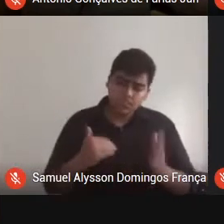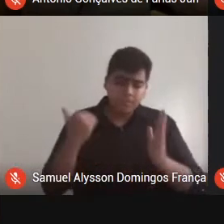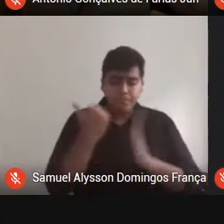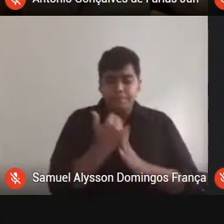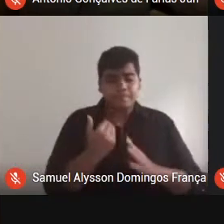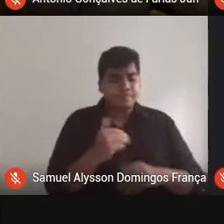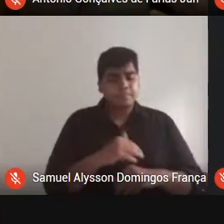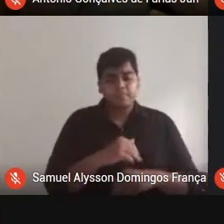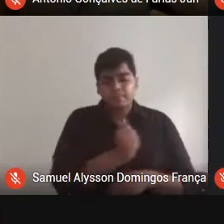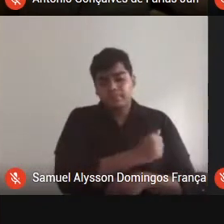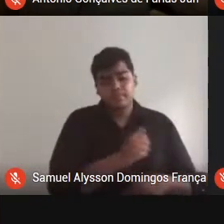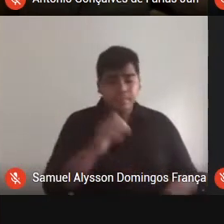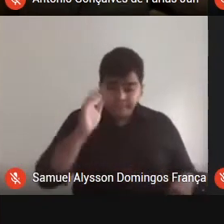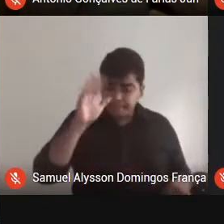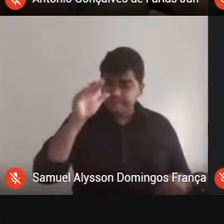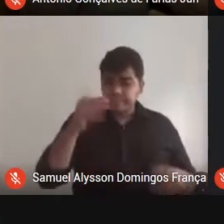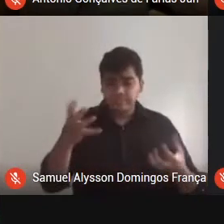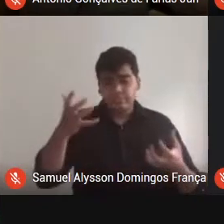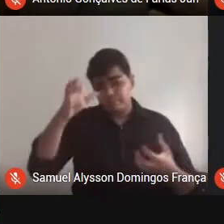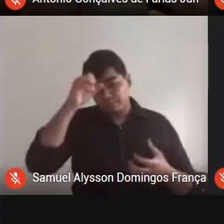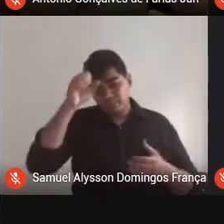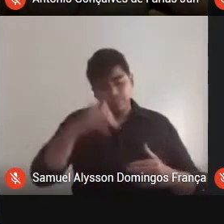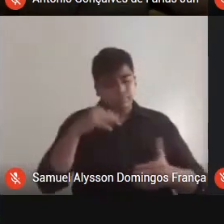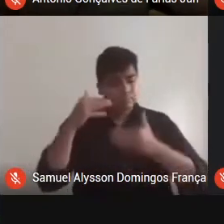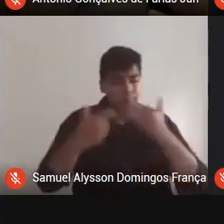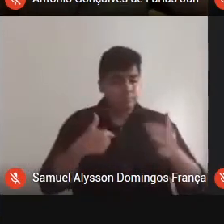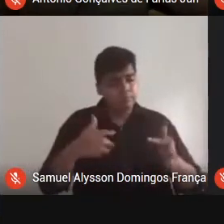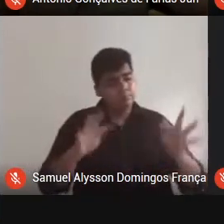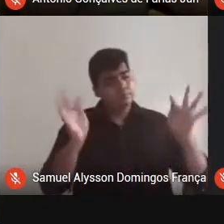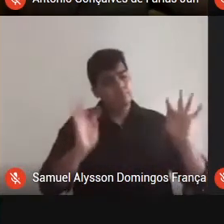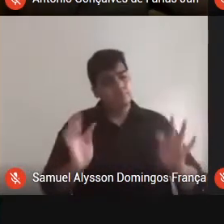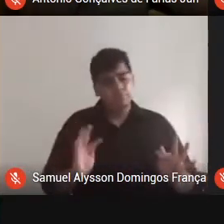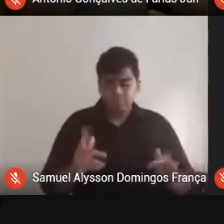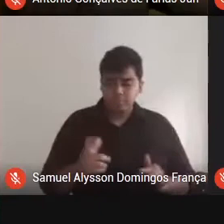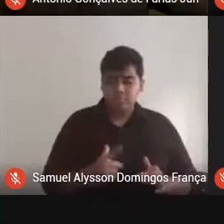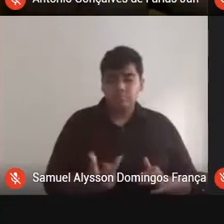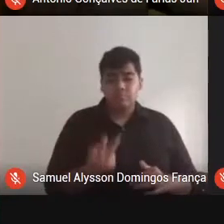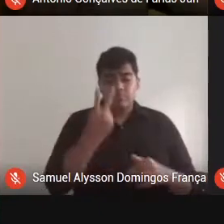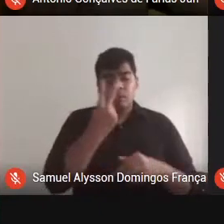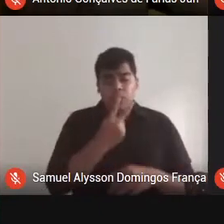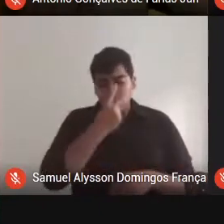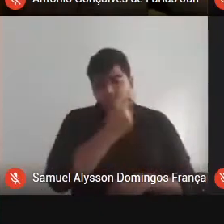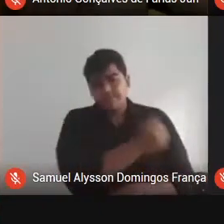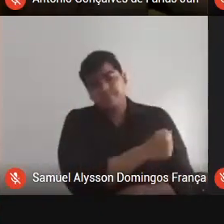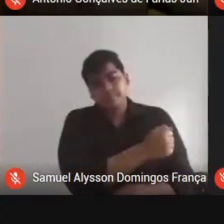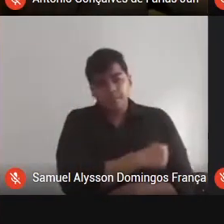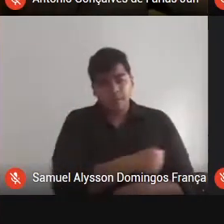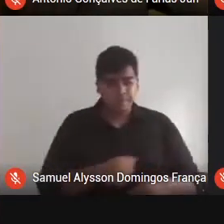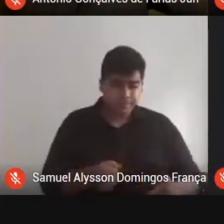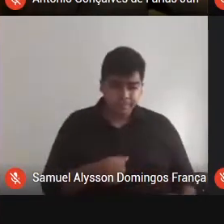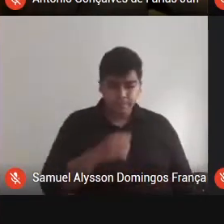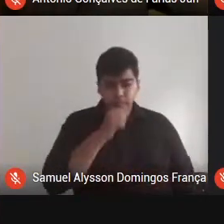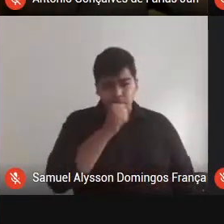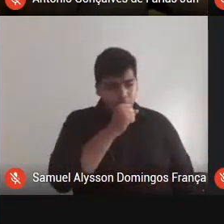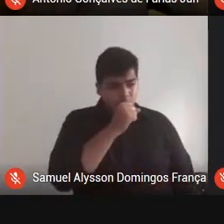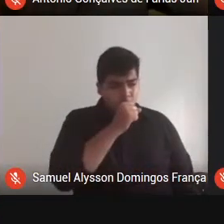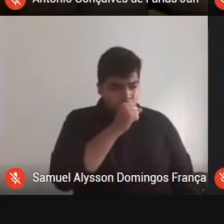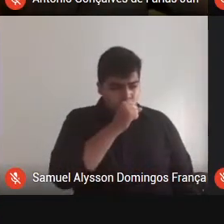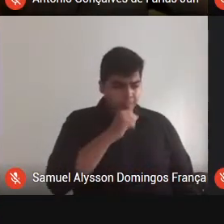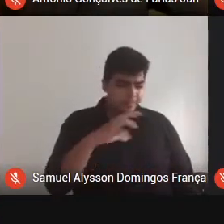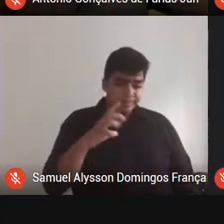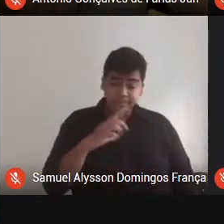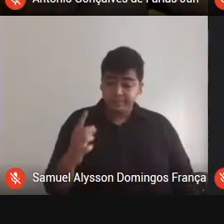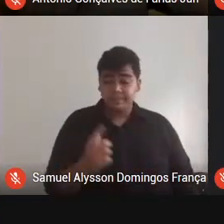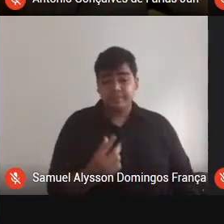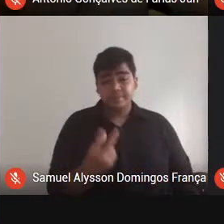alunos curiosos, isso nos deixa muito felizes. Então, tem um caso de 2 alunos aqui, o André Gonçalves e o Romário Charles,